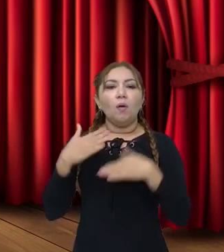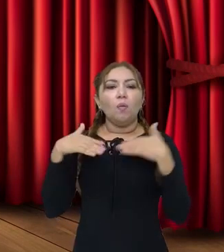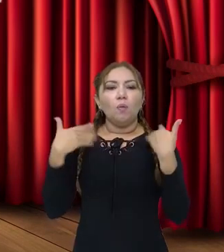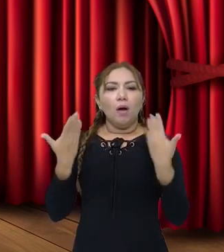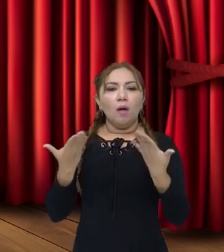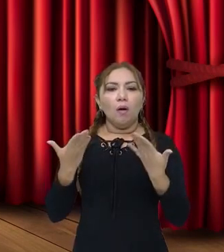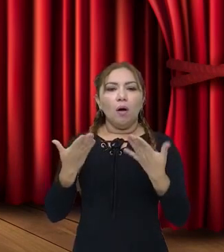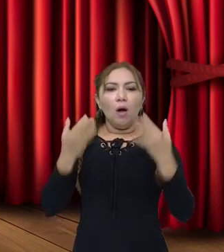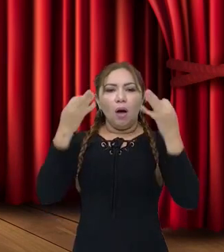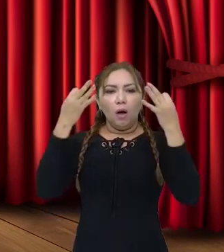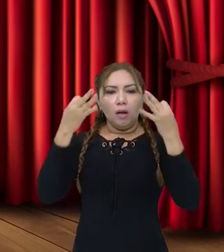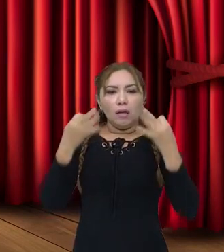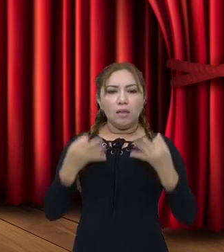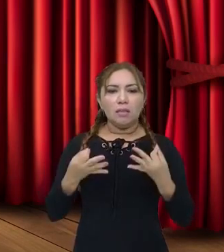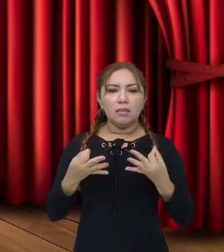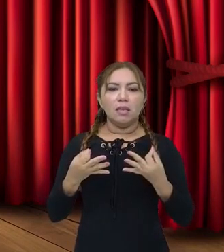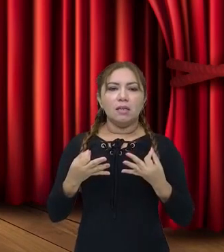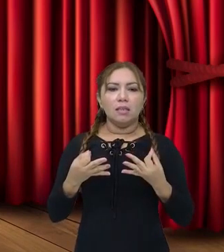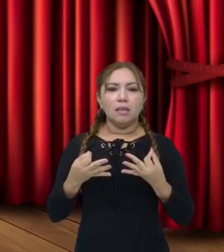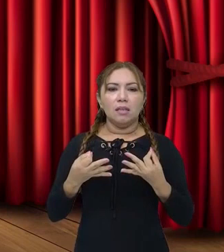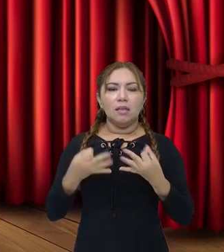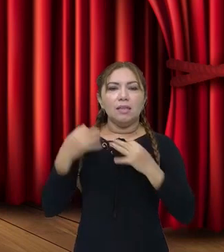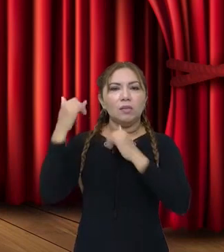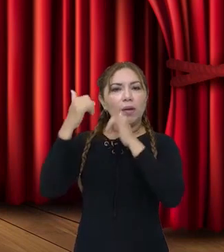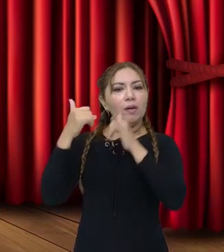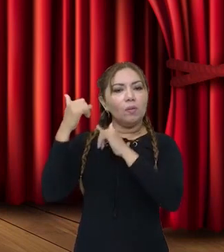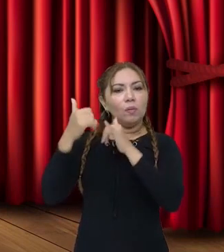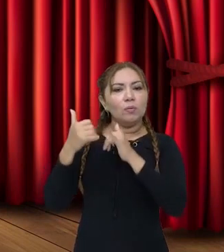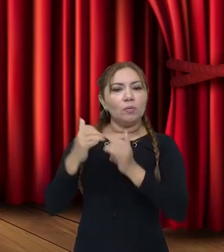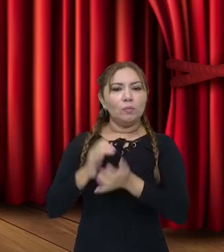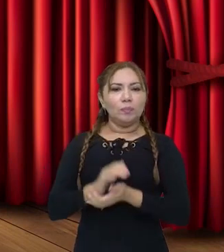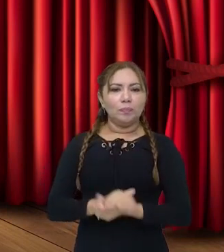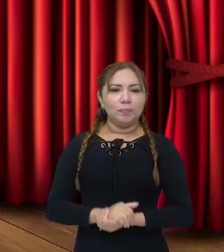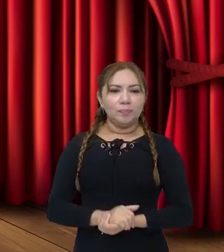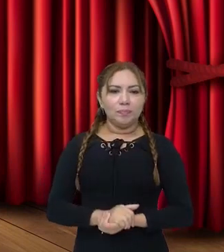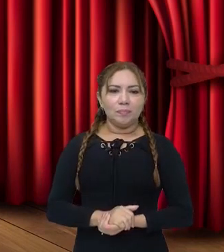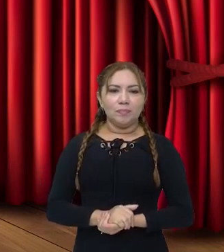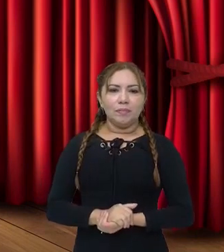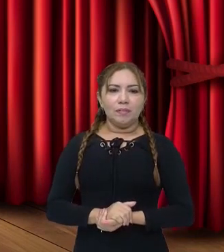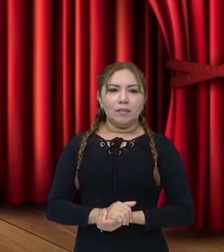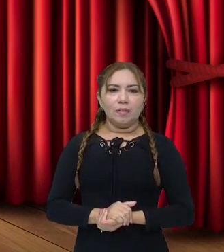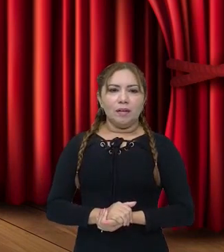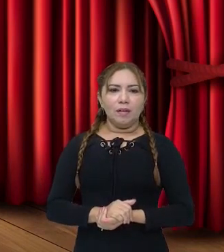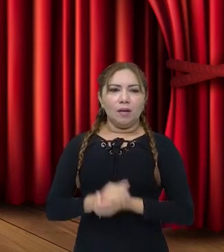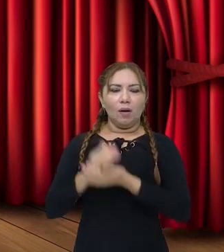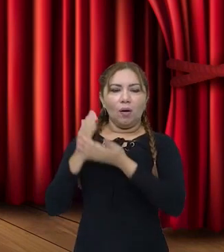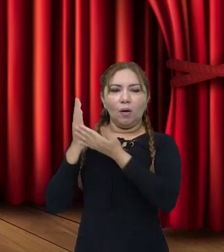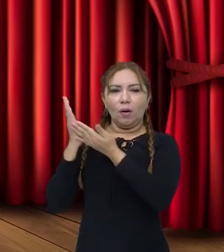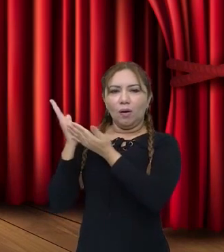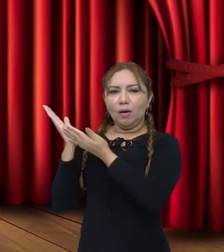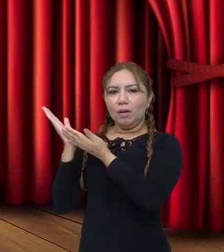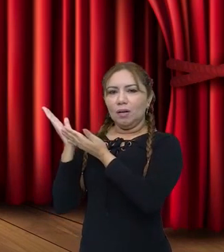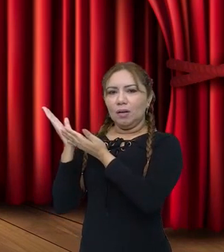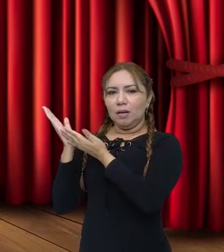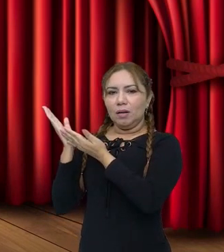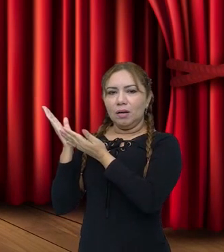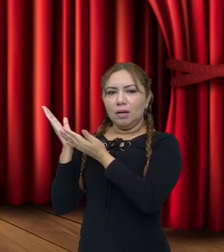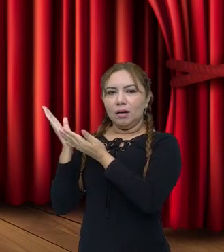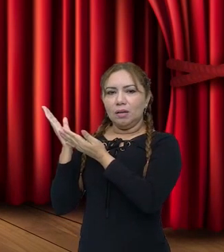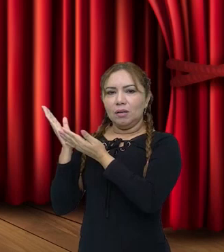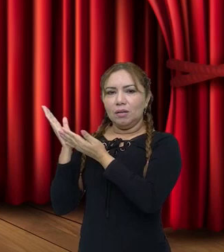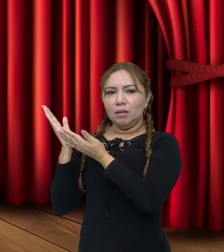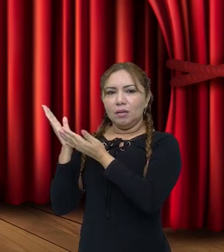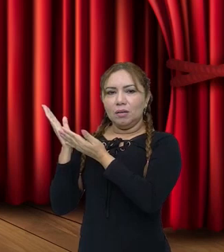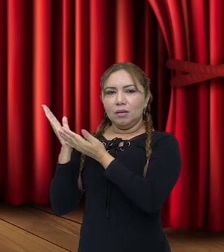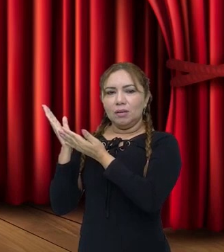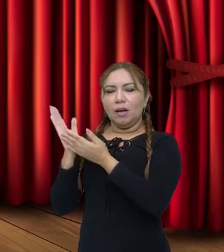certa do nosso reconto da nossa historinha. Olha só, vai aparecer agora. Estão vendo